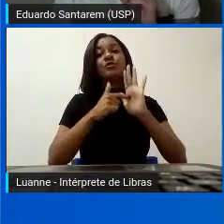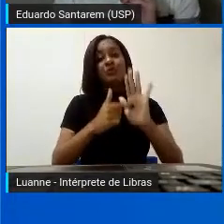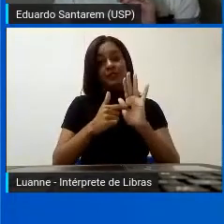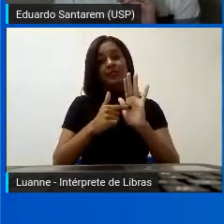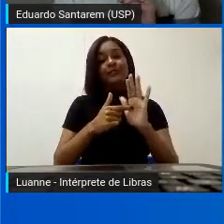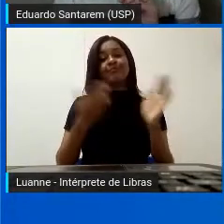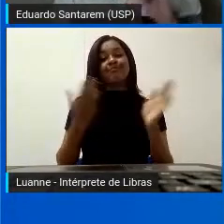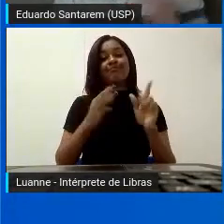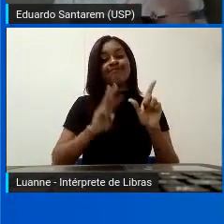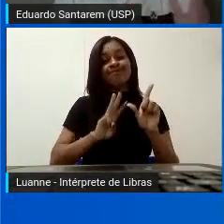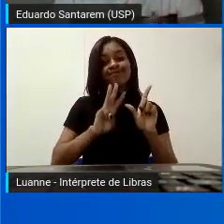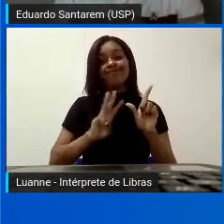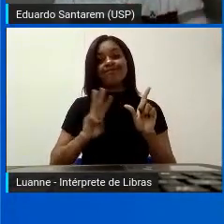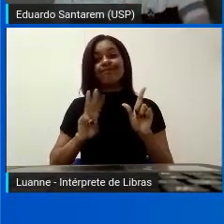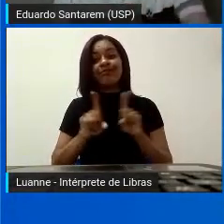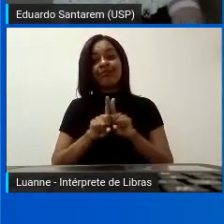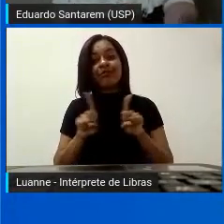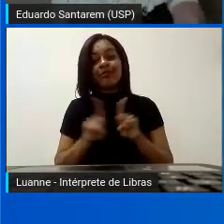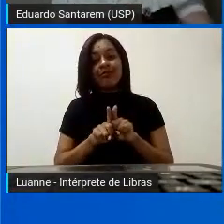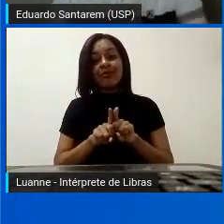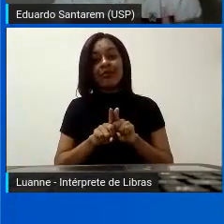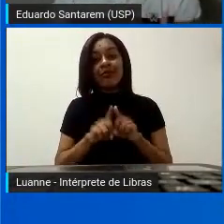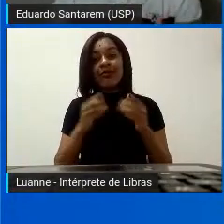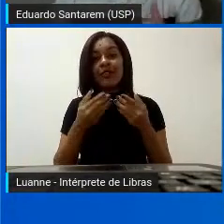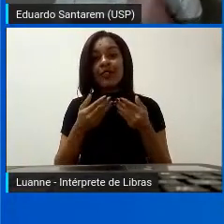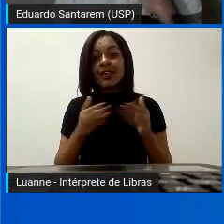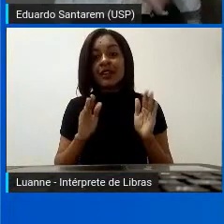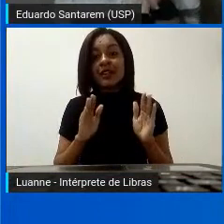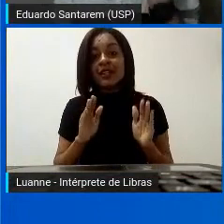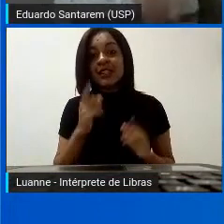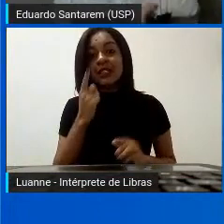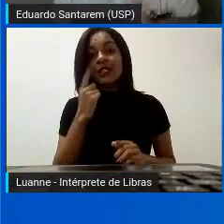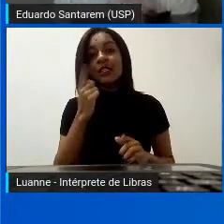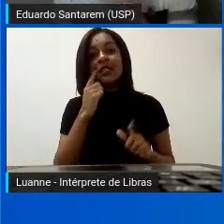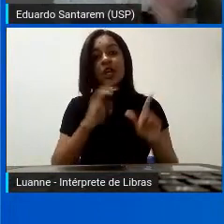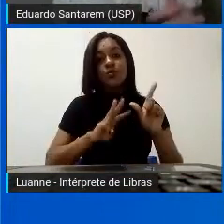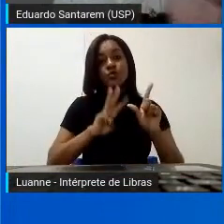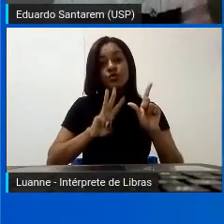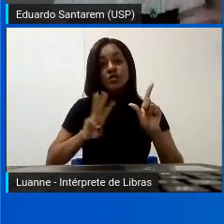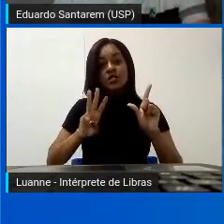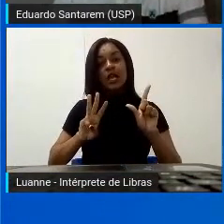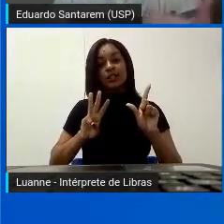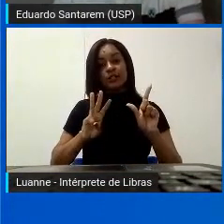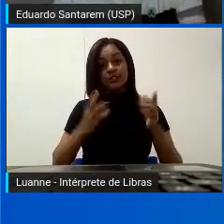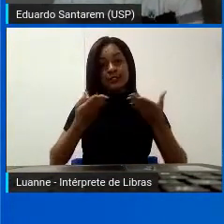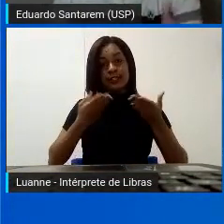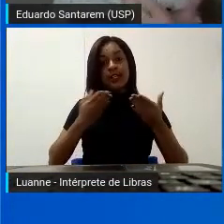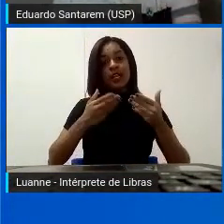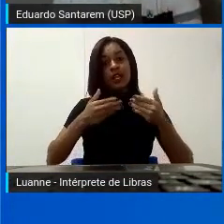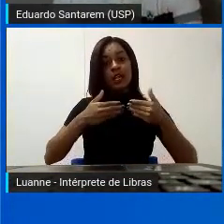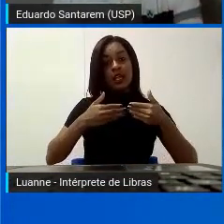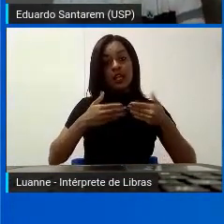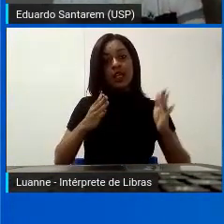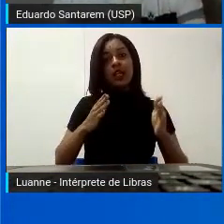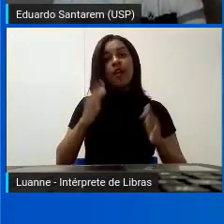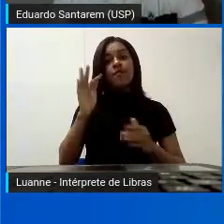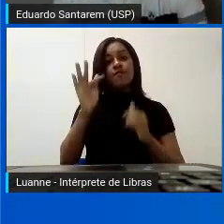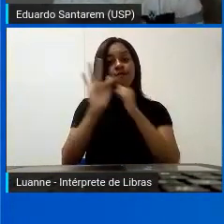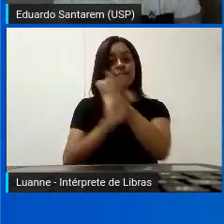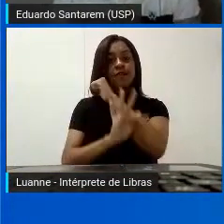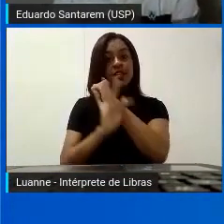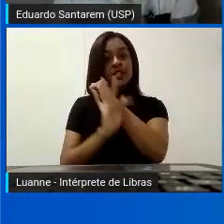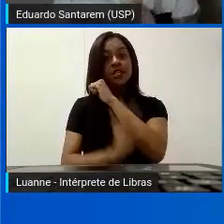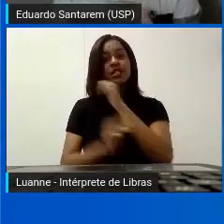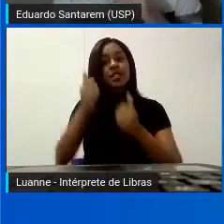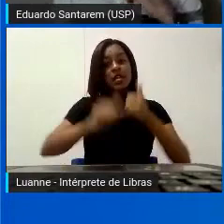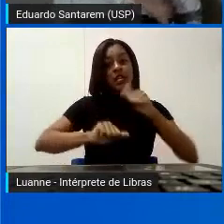em uma nessa ferramenta de ser aberto aqui quando entra nesse site né E aí eu vou entrar aqui por exemplo física química matemática ciência